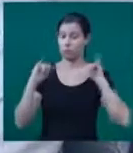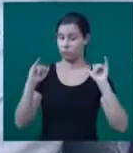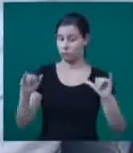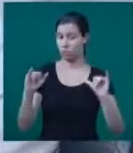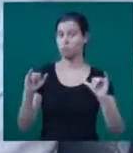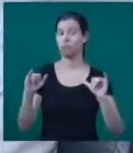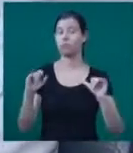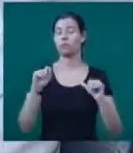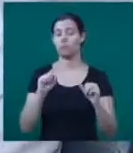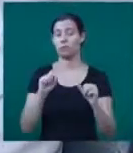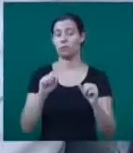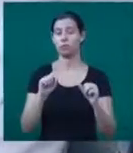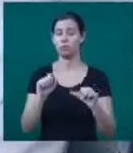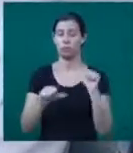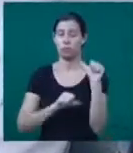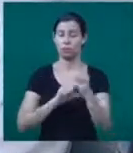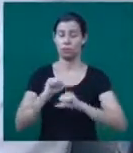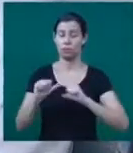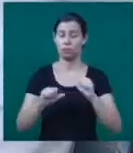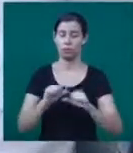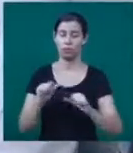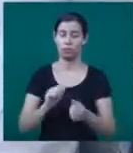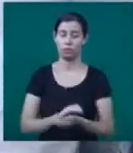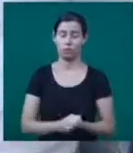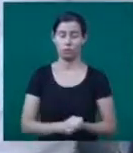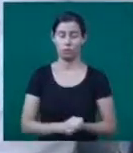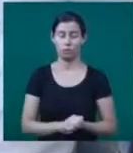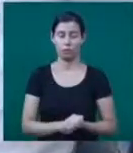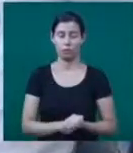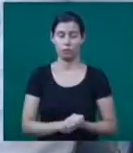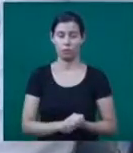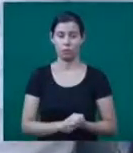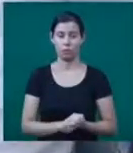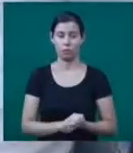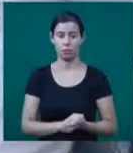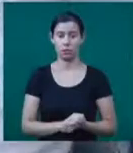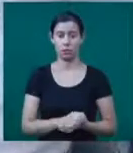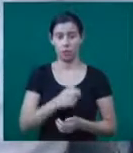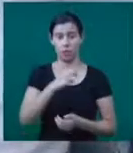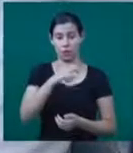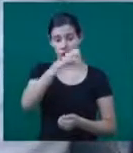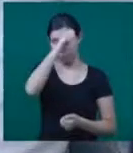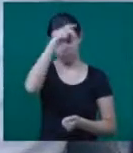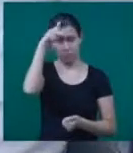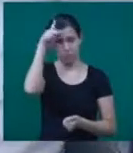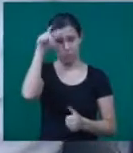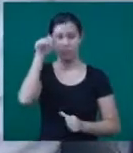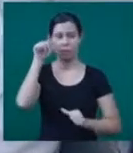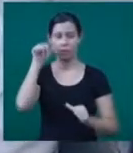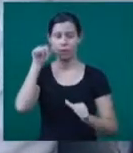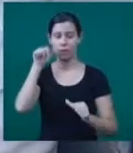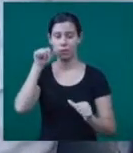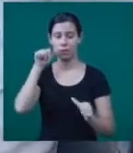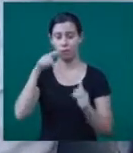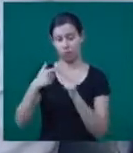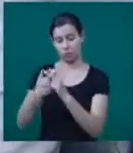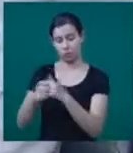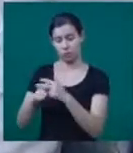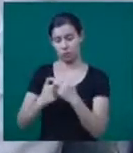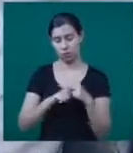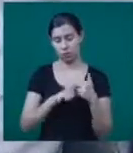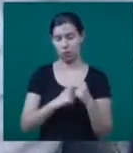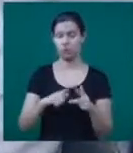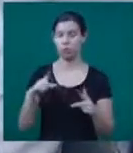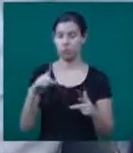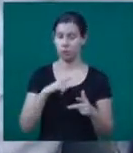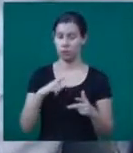novas campanhas, enfim, que é esse lado, ou seja, o lado da prefeitura dando a parte dela. Agora precisa do motorista dar a parte dele. Para